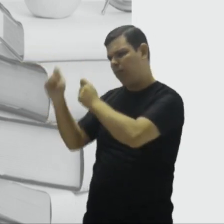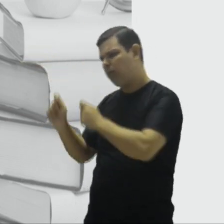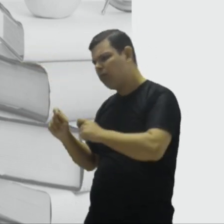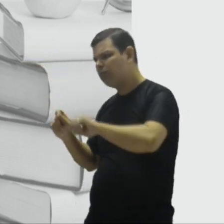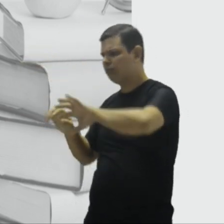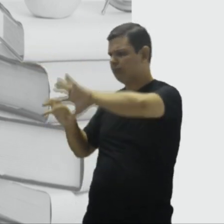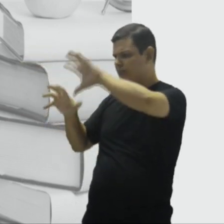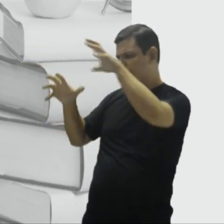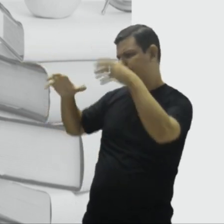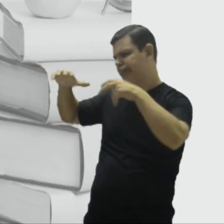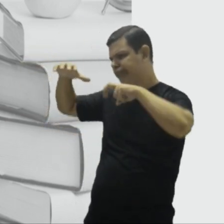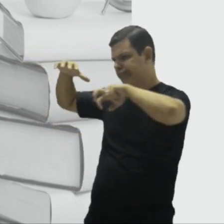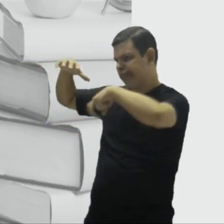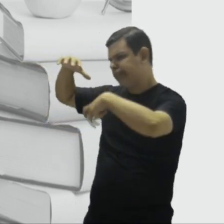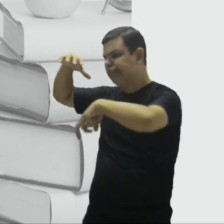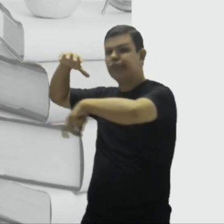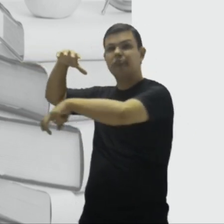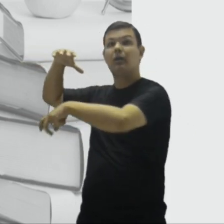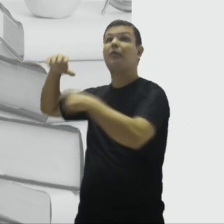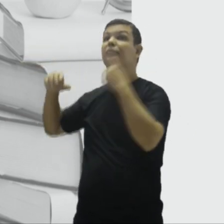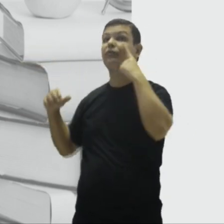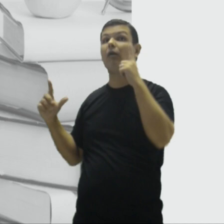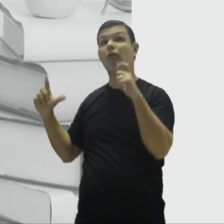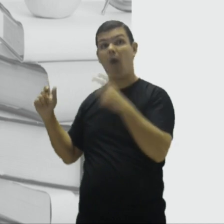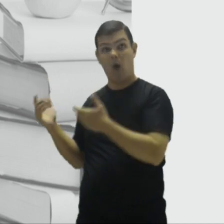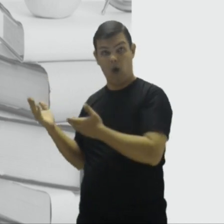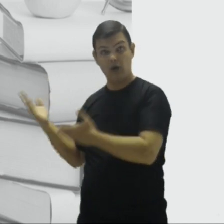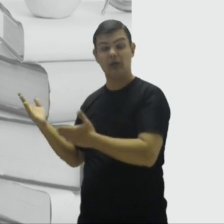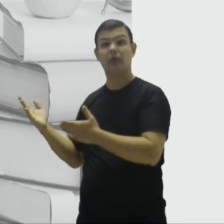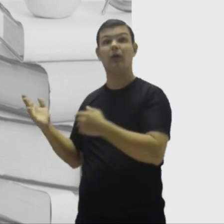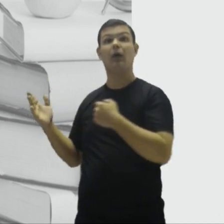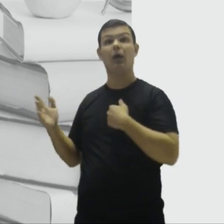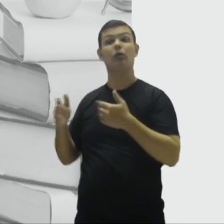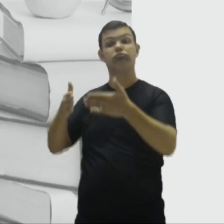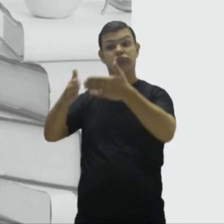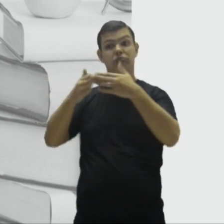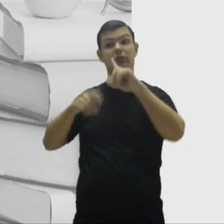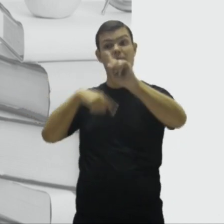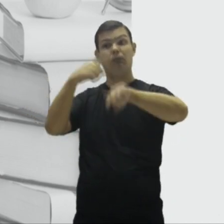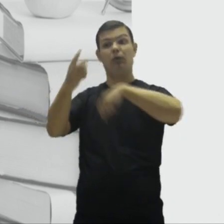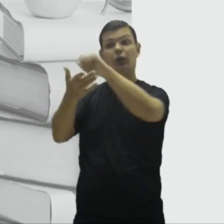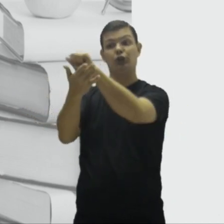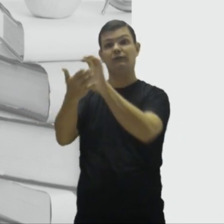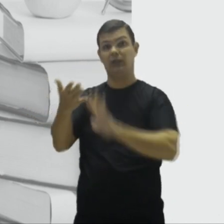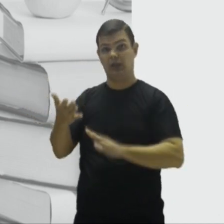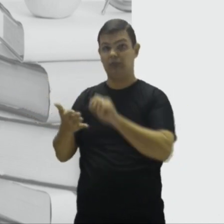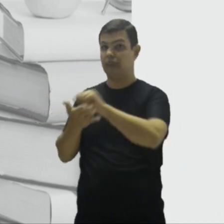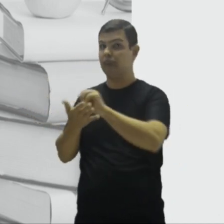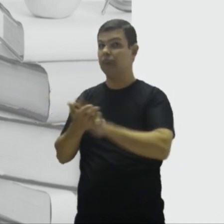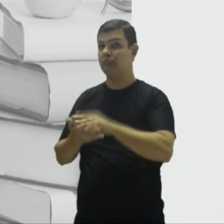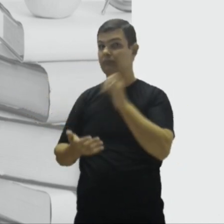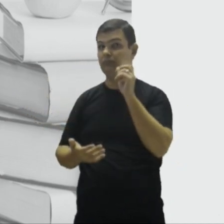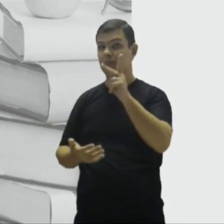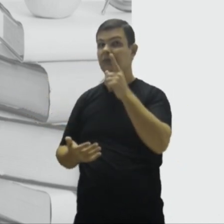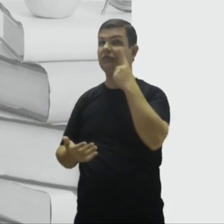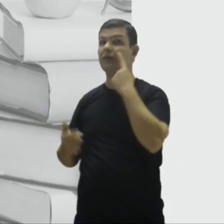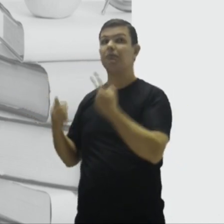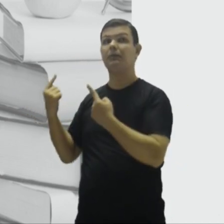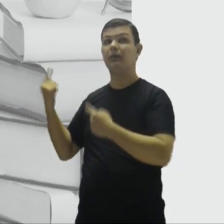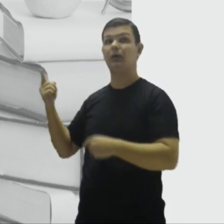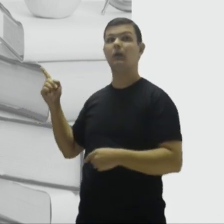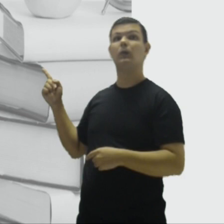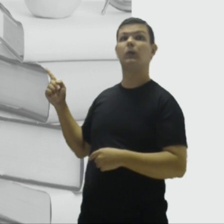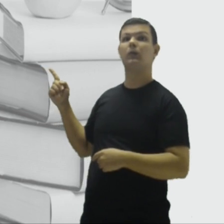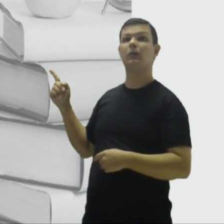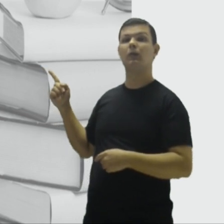antigos. Prestem bem atenção nessas fotos, que eu vou pedir uma atividade depois sobre elas, ok? Olha esse primeiro exemplo aí,